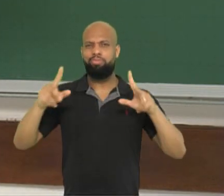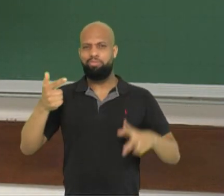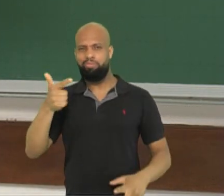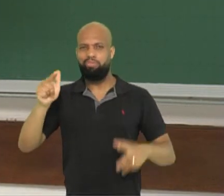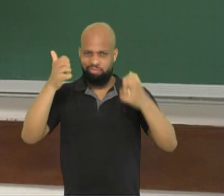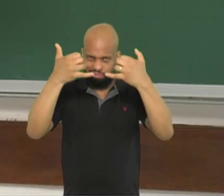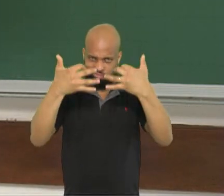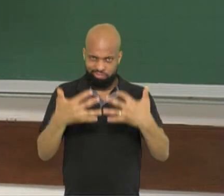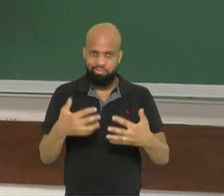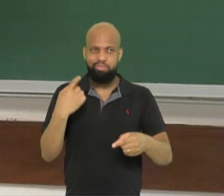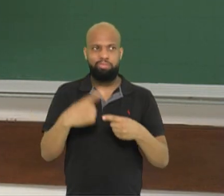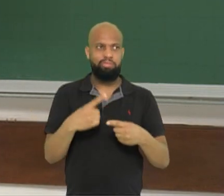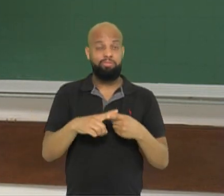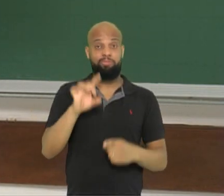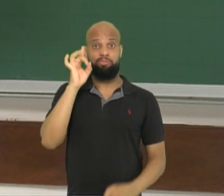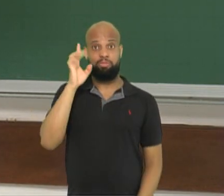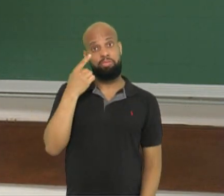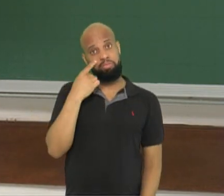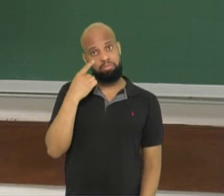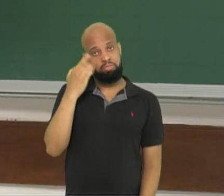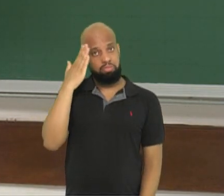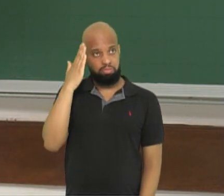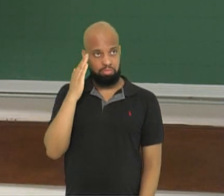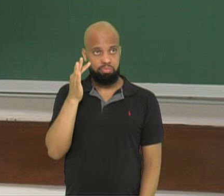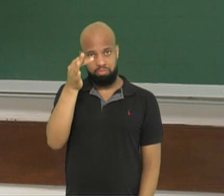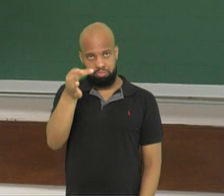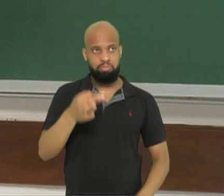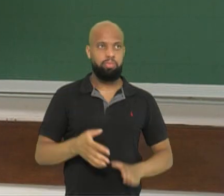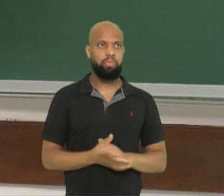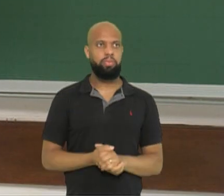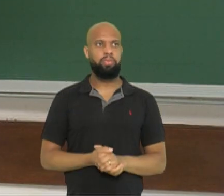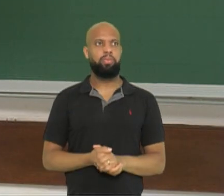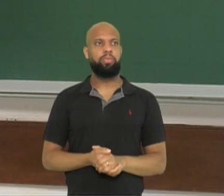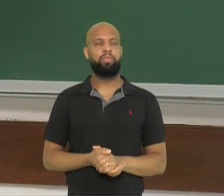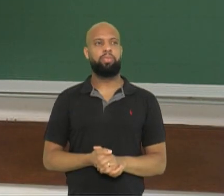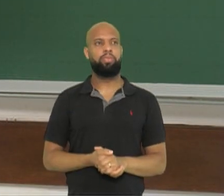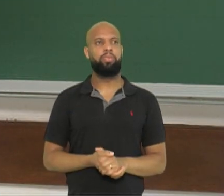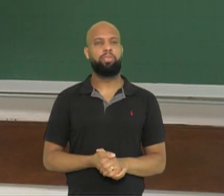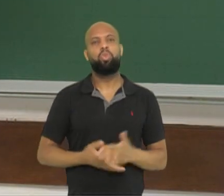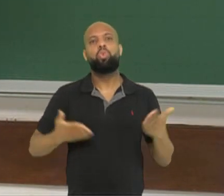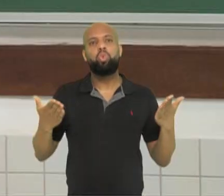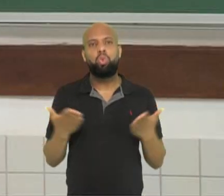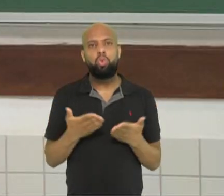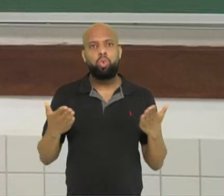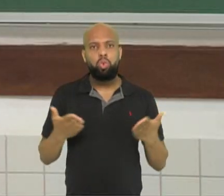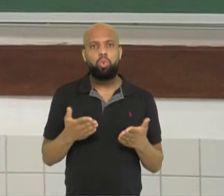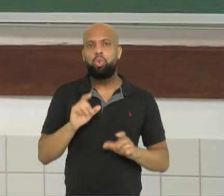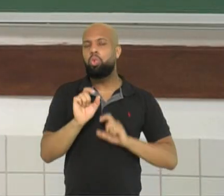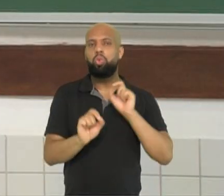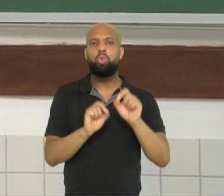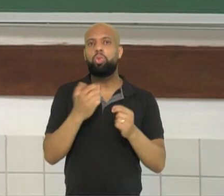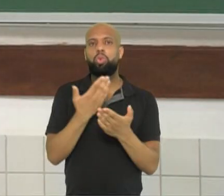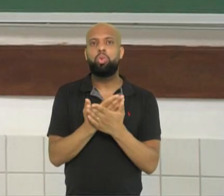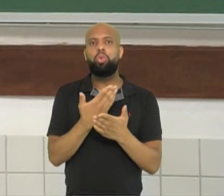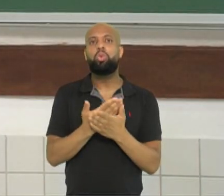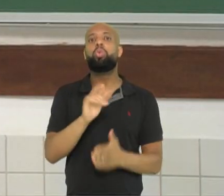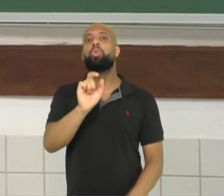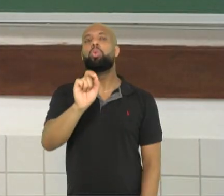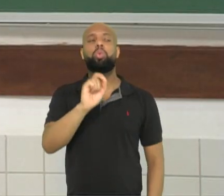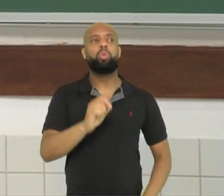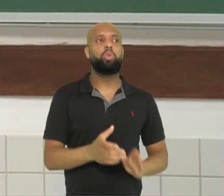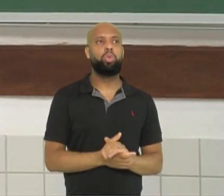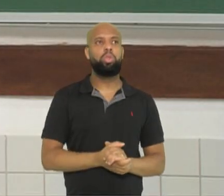outra explicação, para ficar mais fácil para vocês. Bom, vamos lá na aula de hoje. O que a gente estudou na aula de